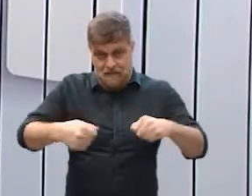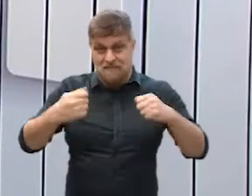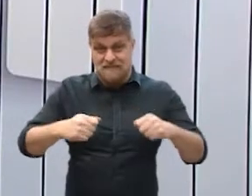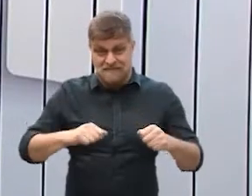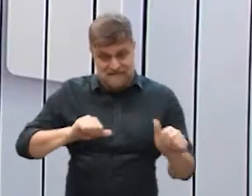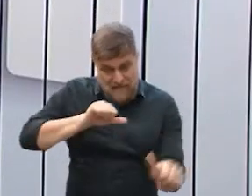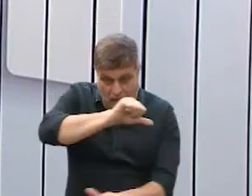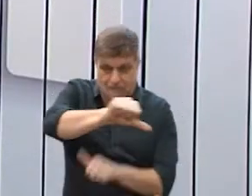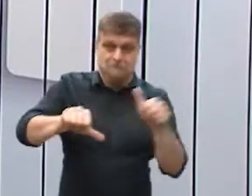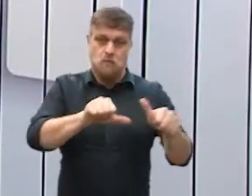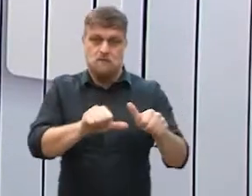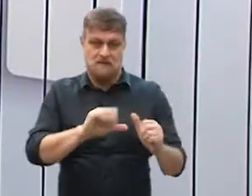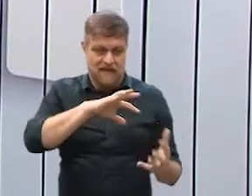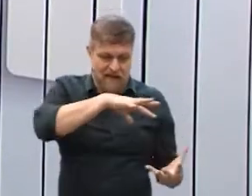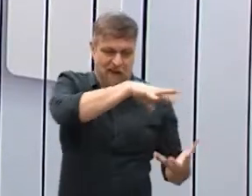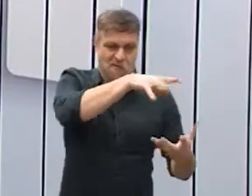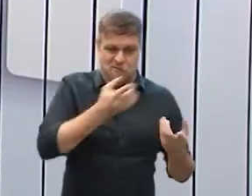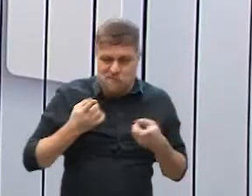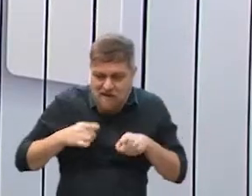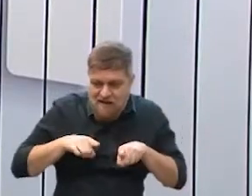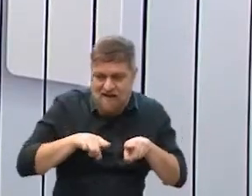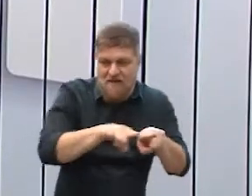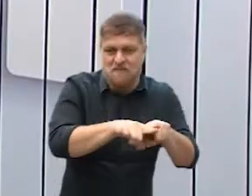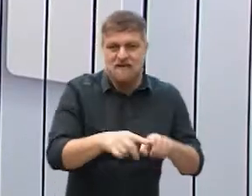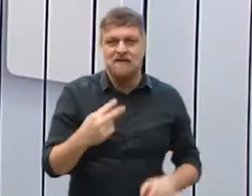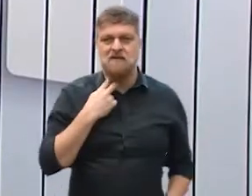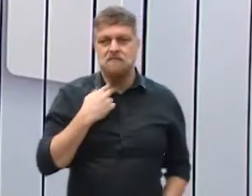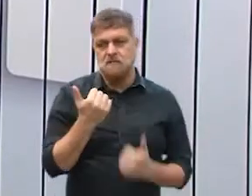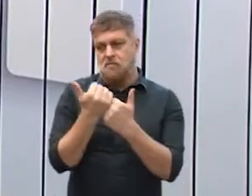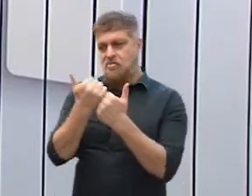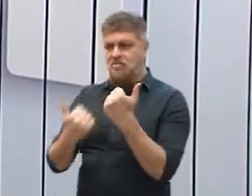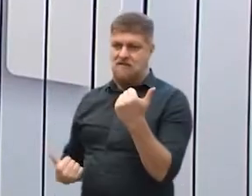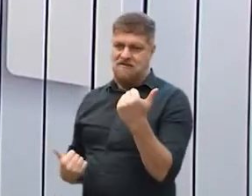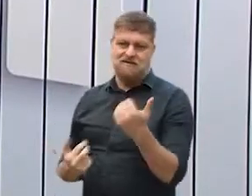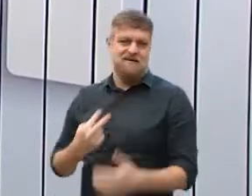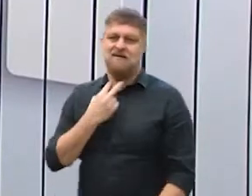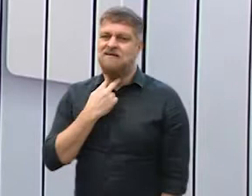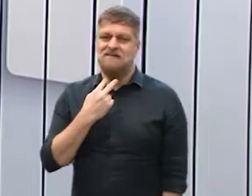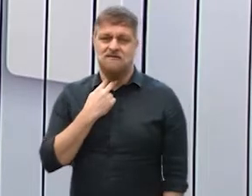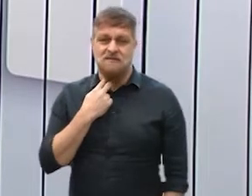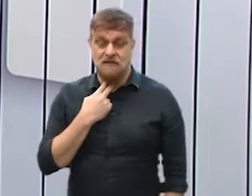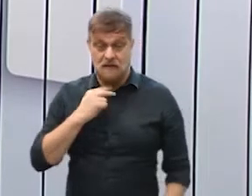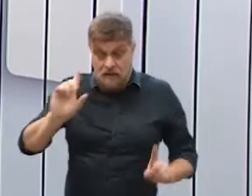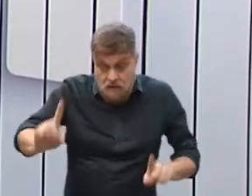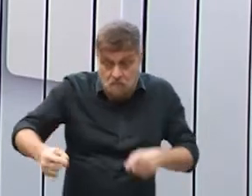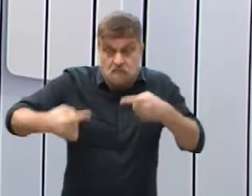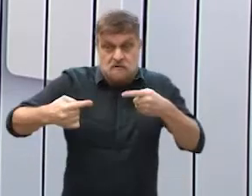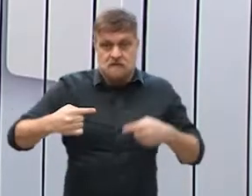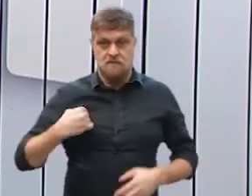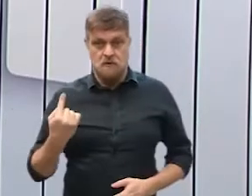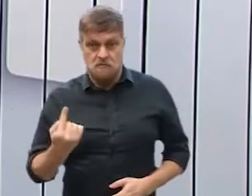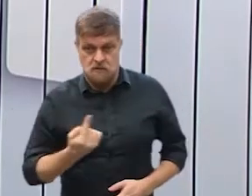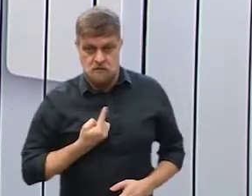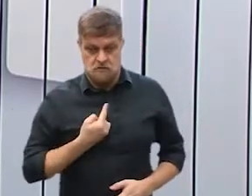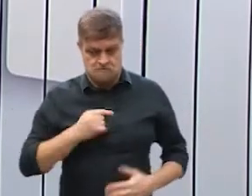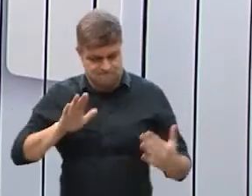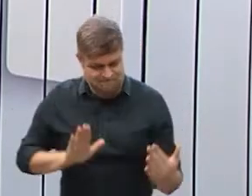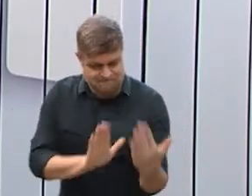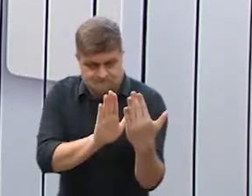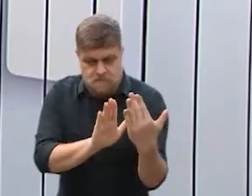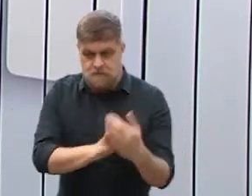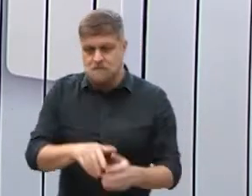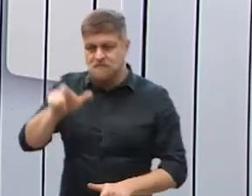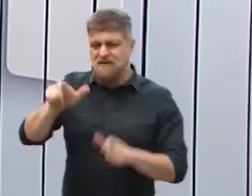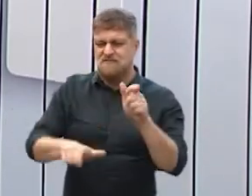mudar junto com o mundo mesmo para não ficar para trás. E o desafio, né, Carolina, tem sido superar a barreira da falta